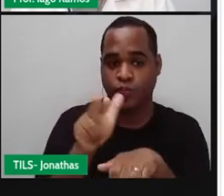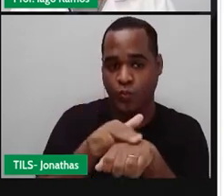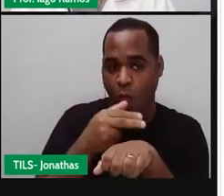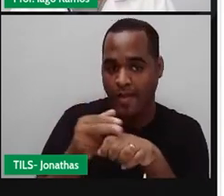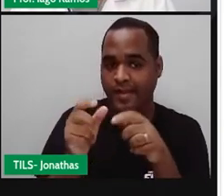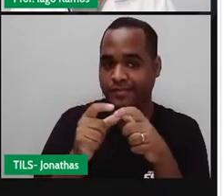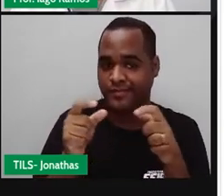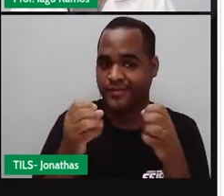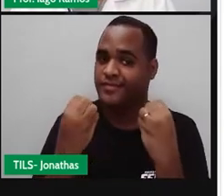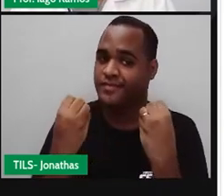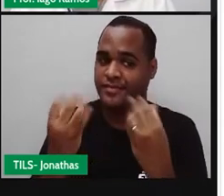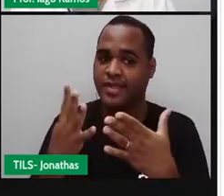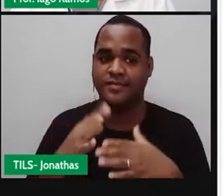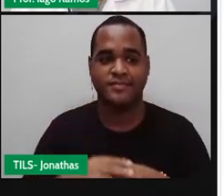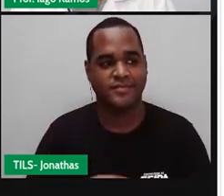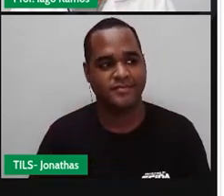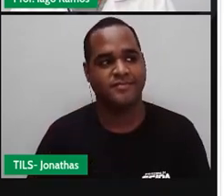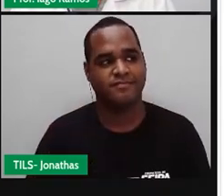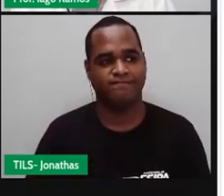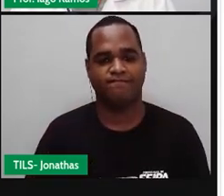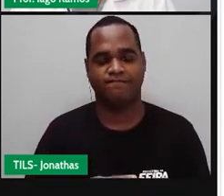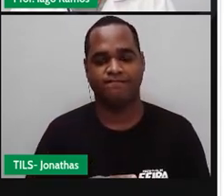chocolate para ele